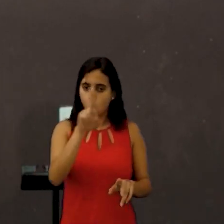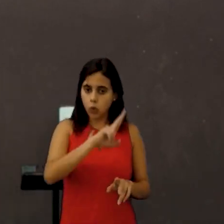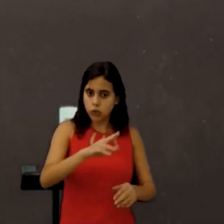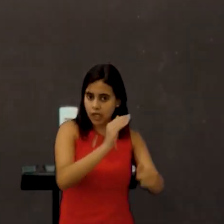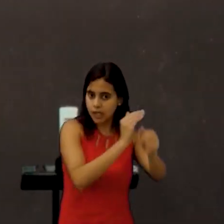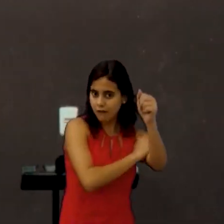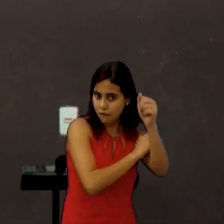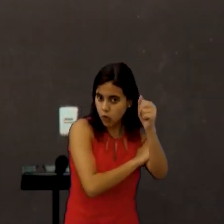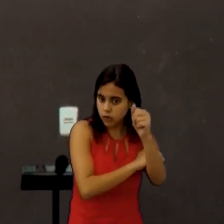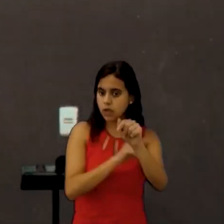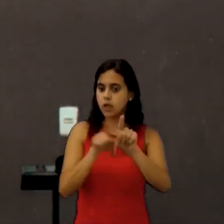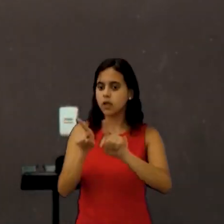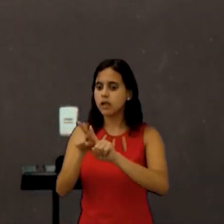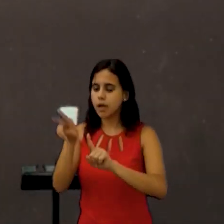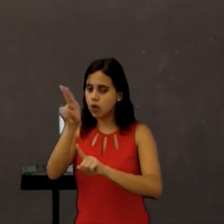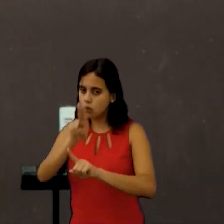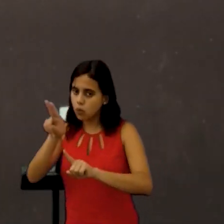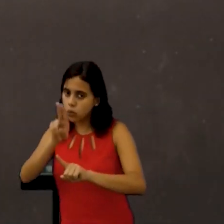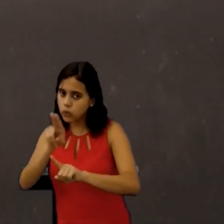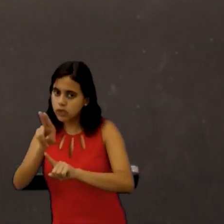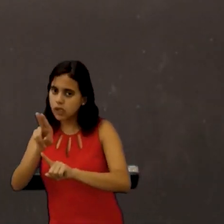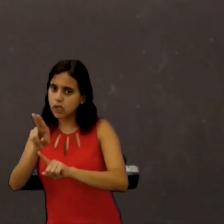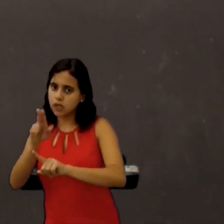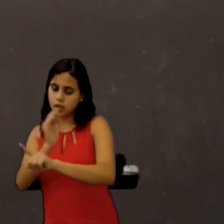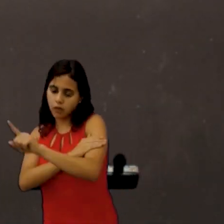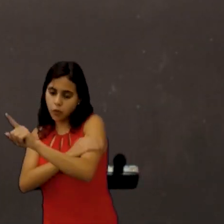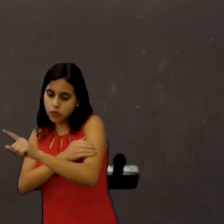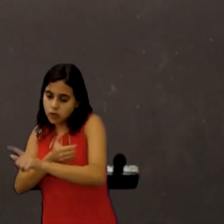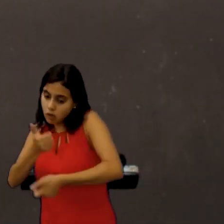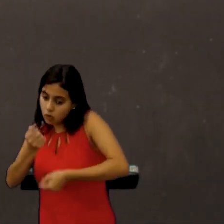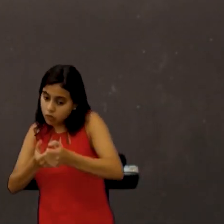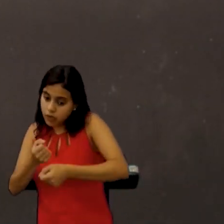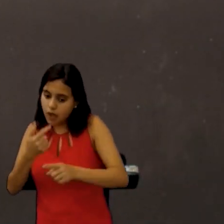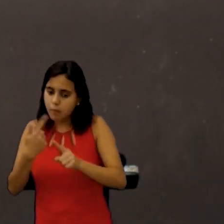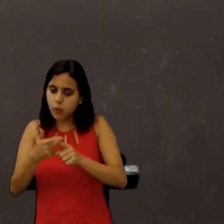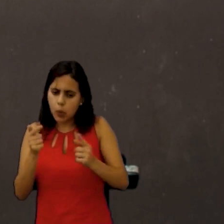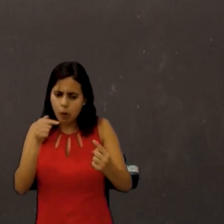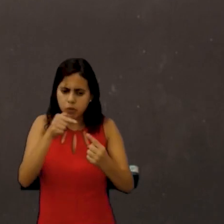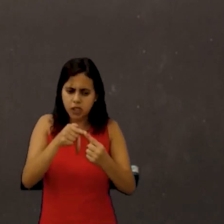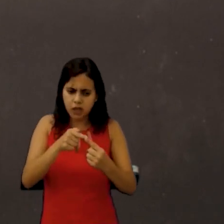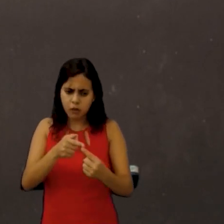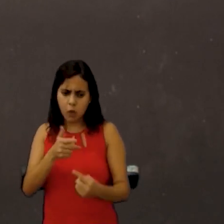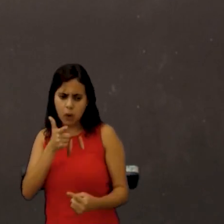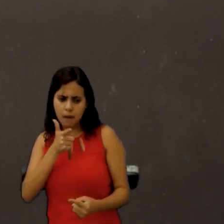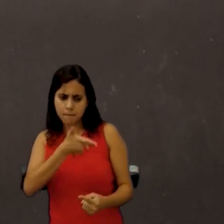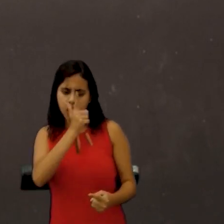Porque o objetivo não é matar o bandido, mas é pará-lo.